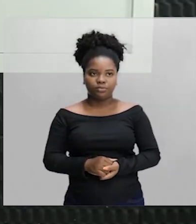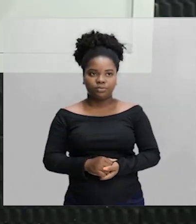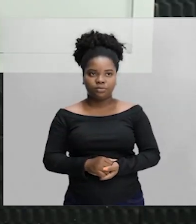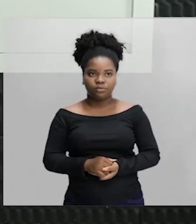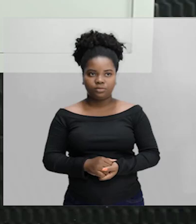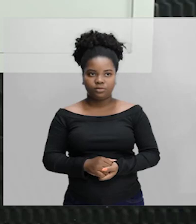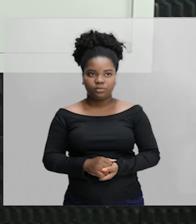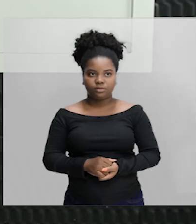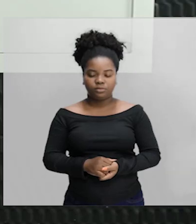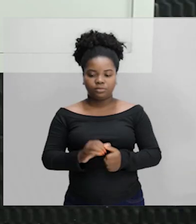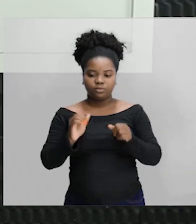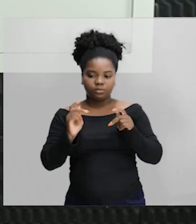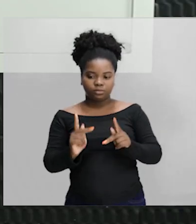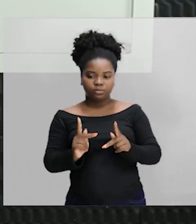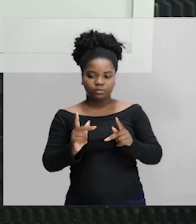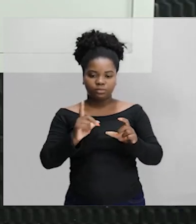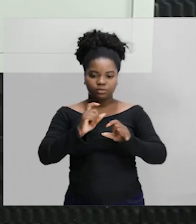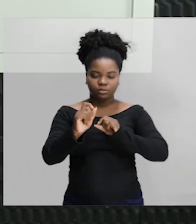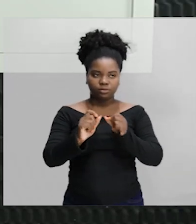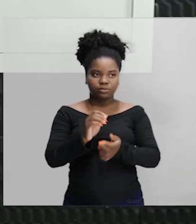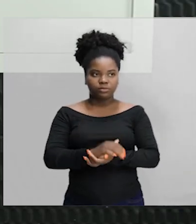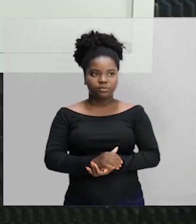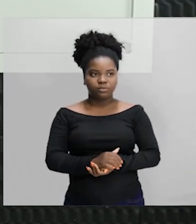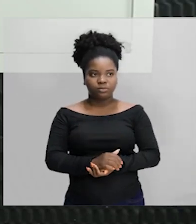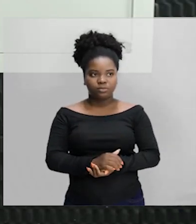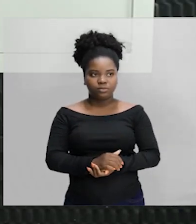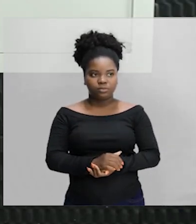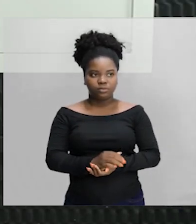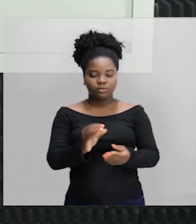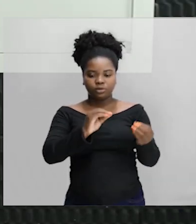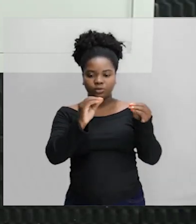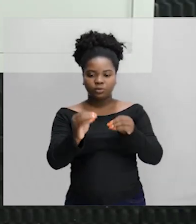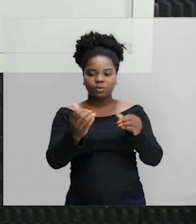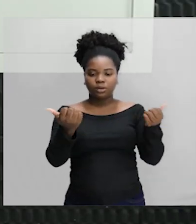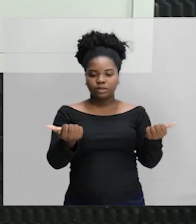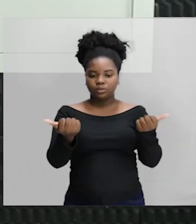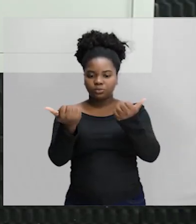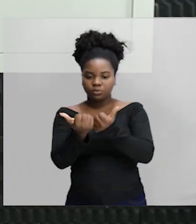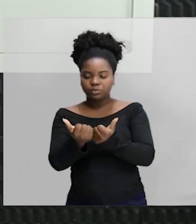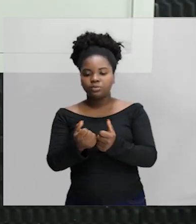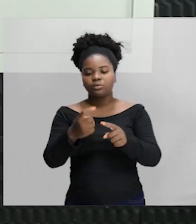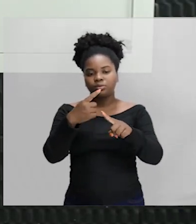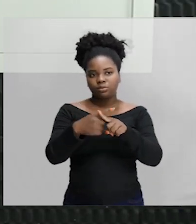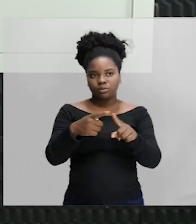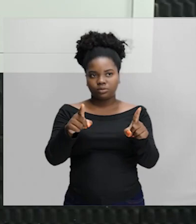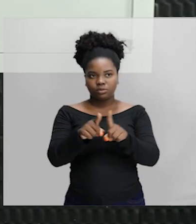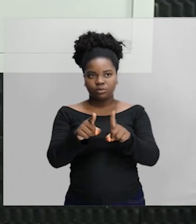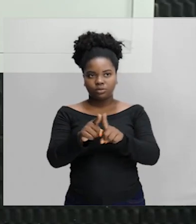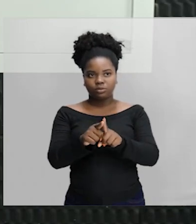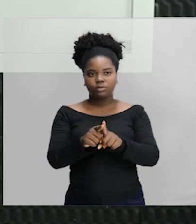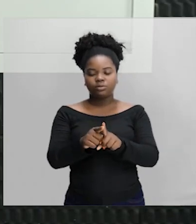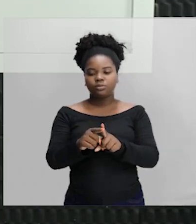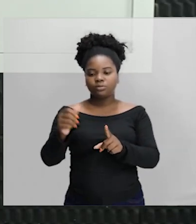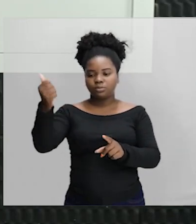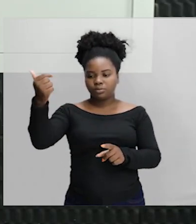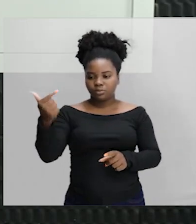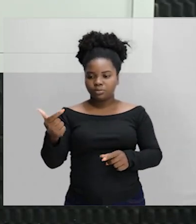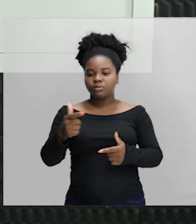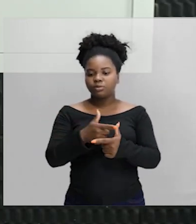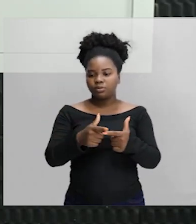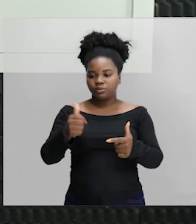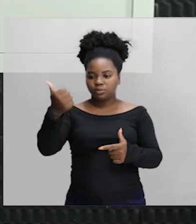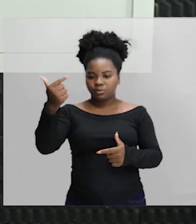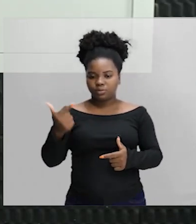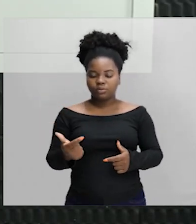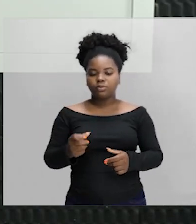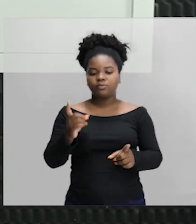Ok? Então basta você colocar os dados, multiplicar e dividir por